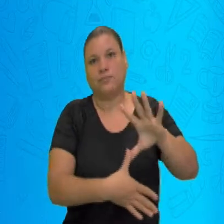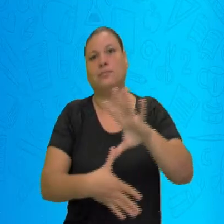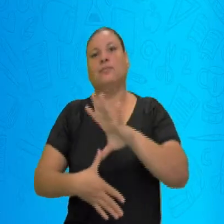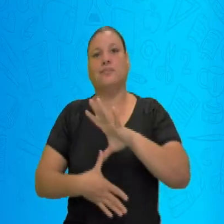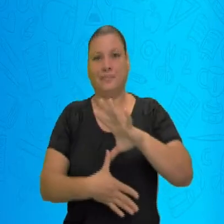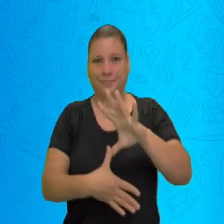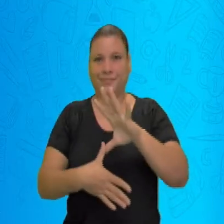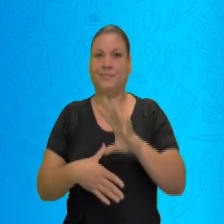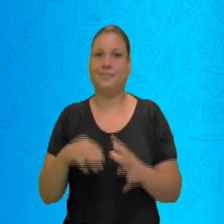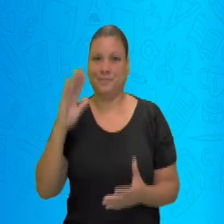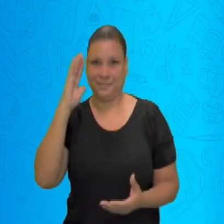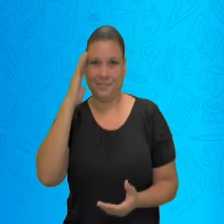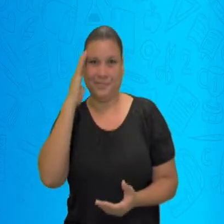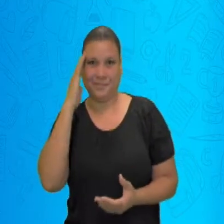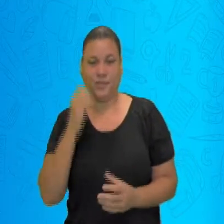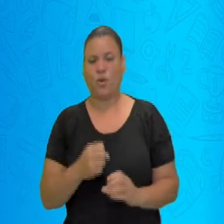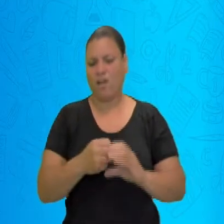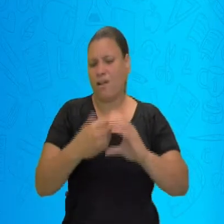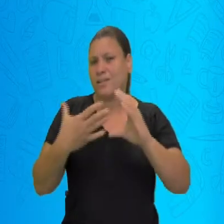muito diferentes.